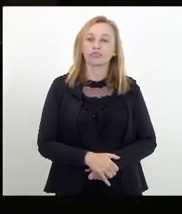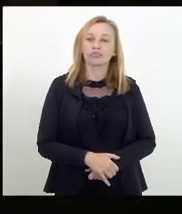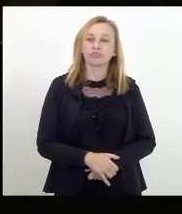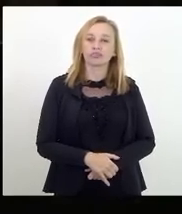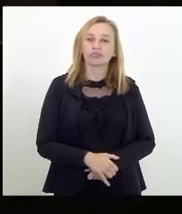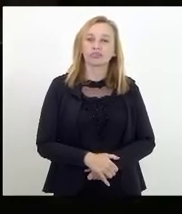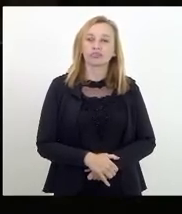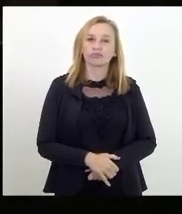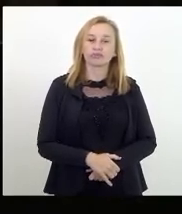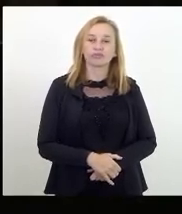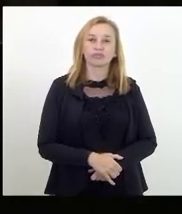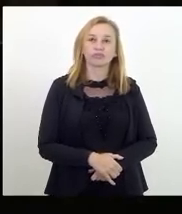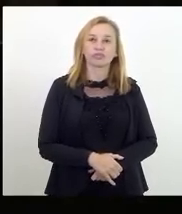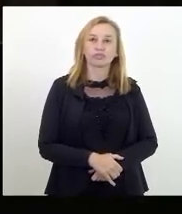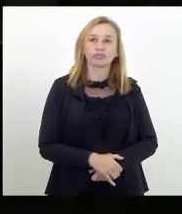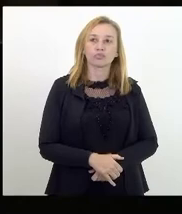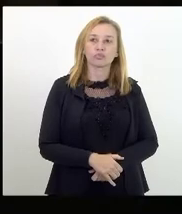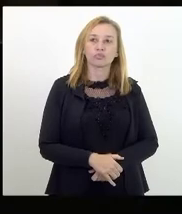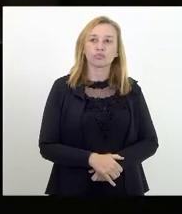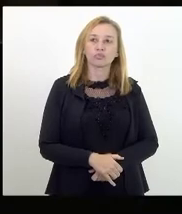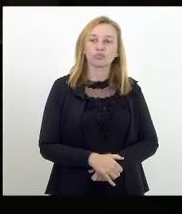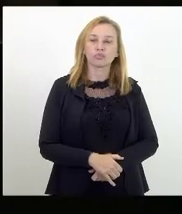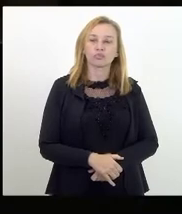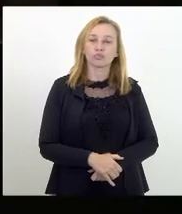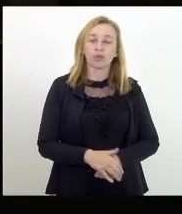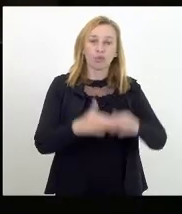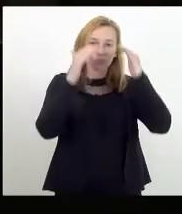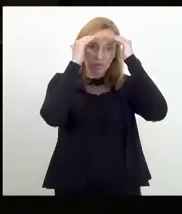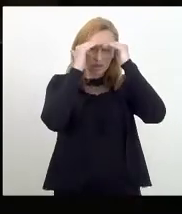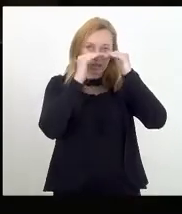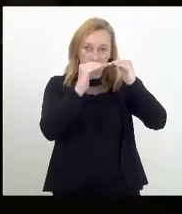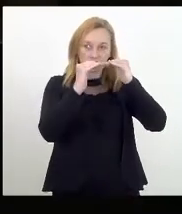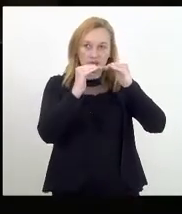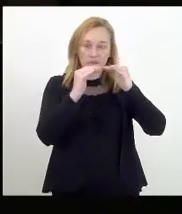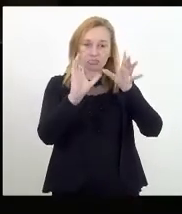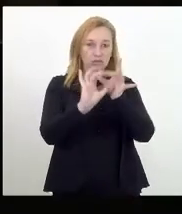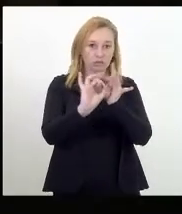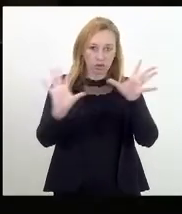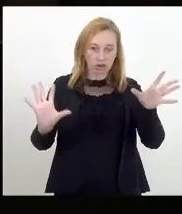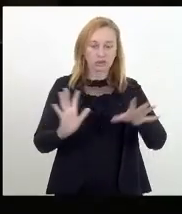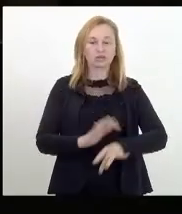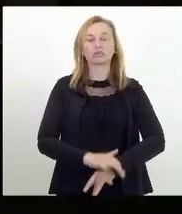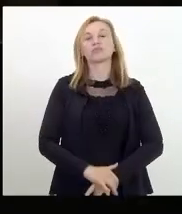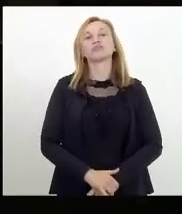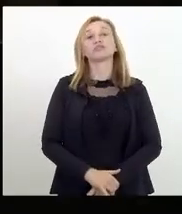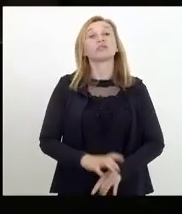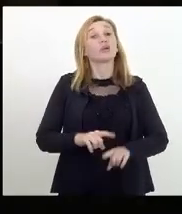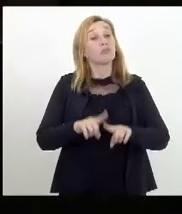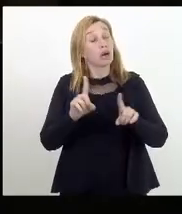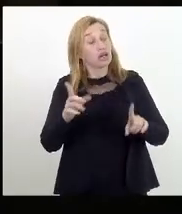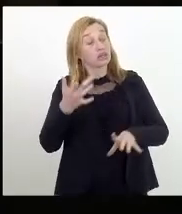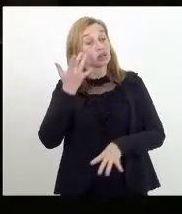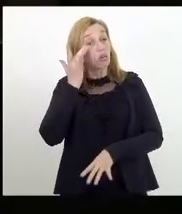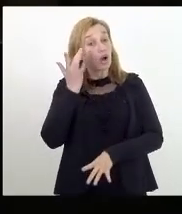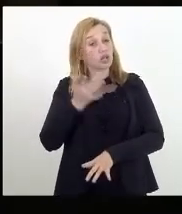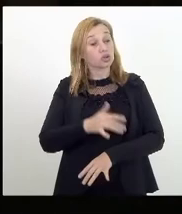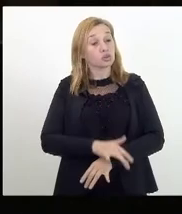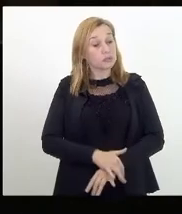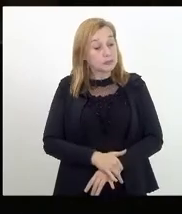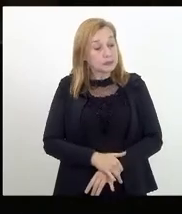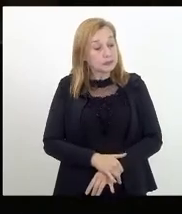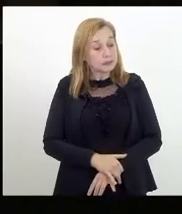e obedecendo realmente aí os ditames da Democracia mas eu acho